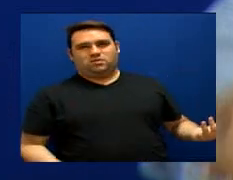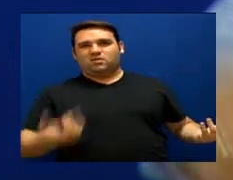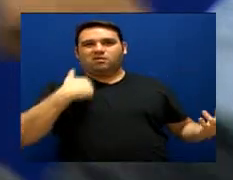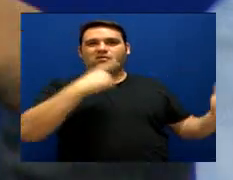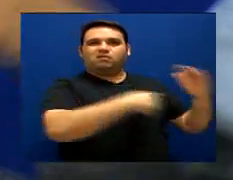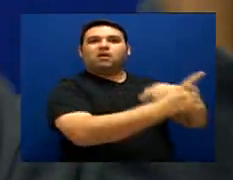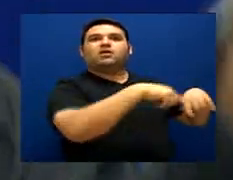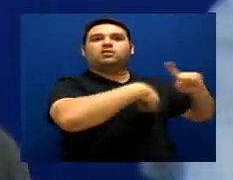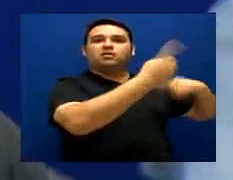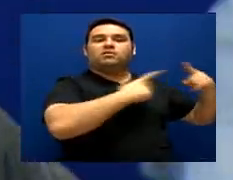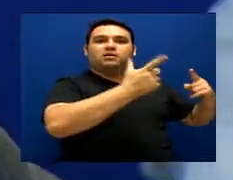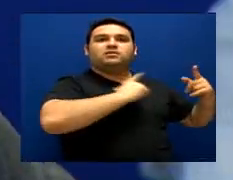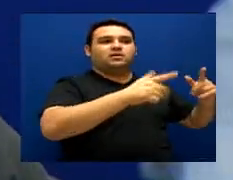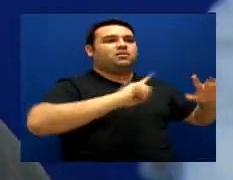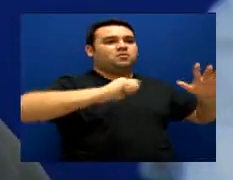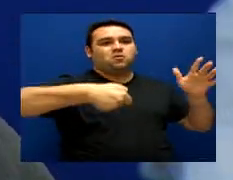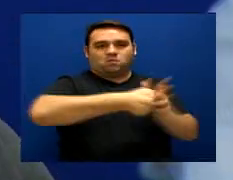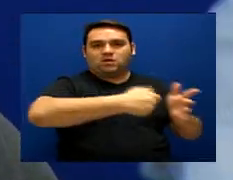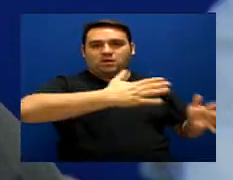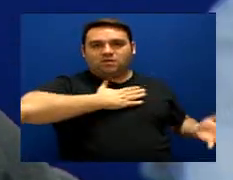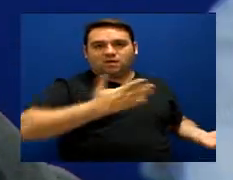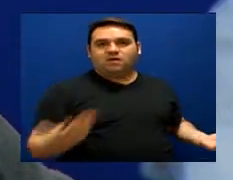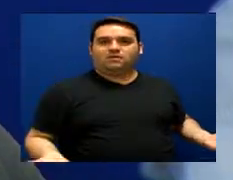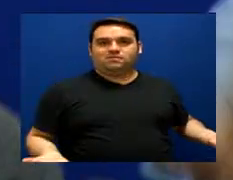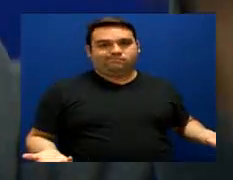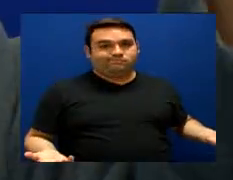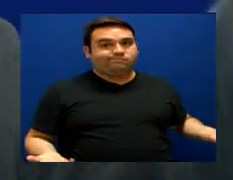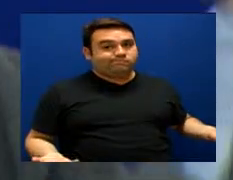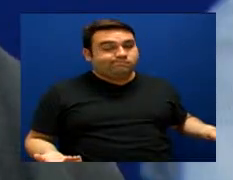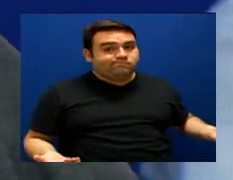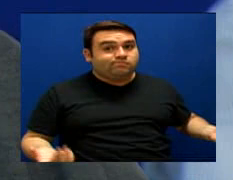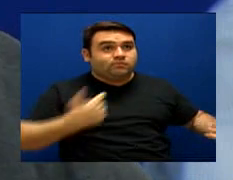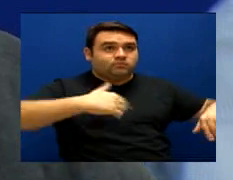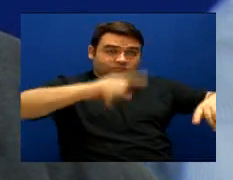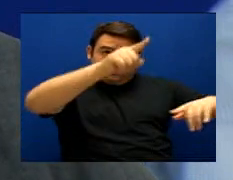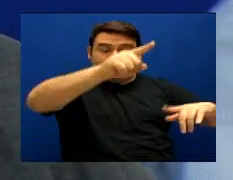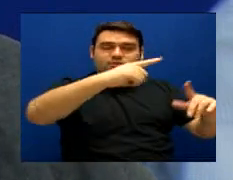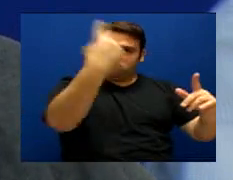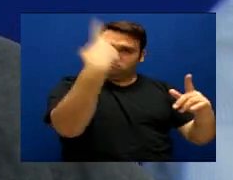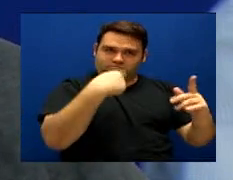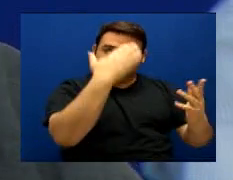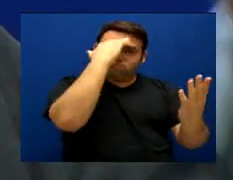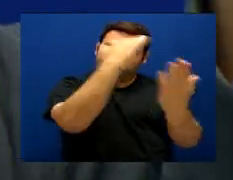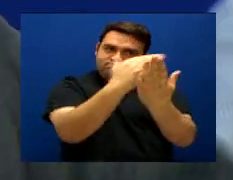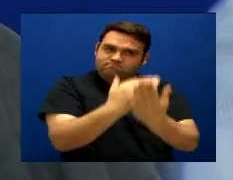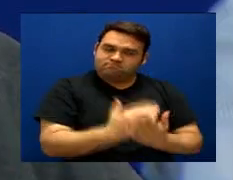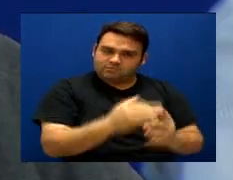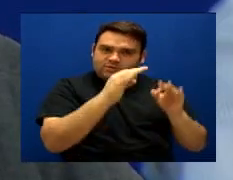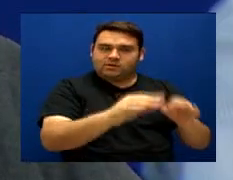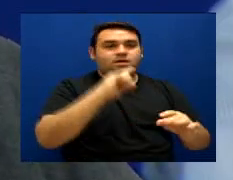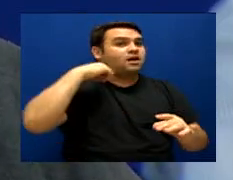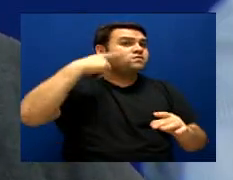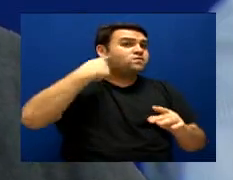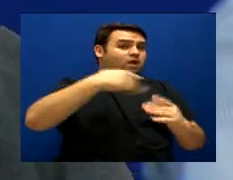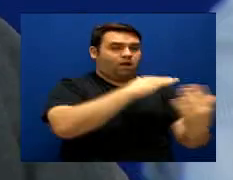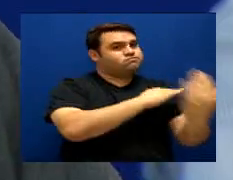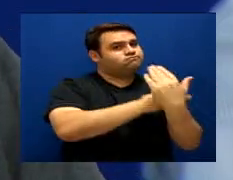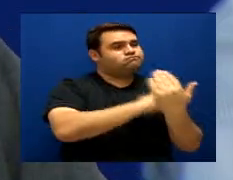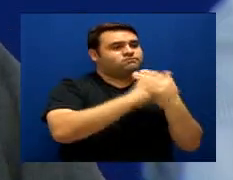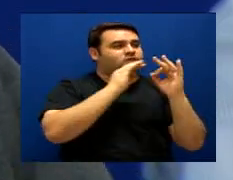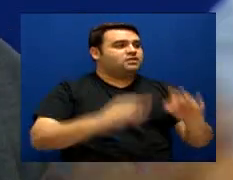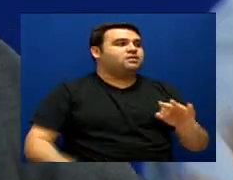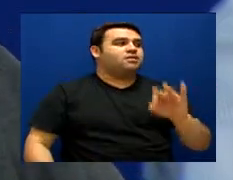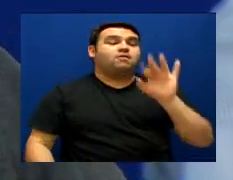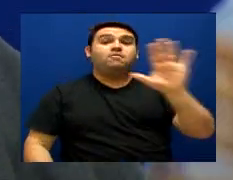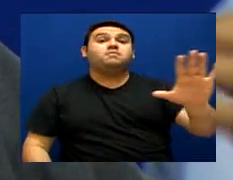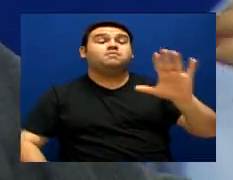Eu entro lá, depois quem ia responder o processo sou eu, lógico. Então, fui seguindo a orientação também dos advogados, que me ajudaram muito,